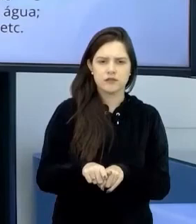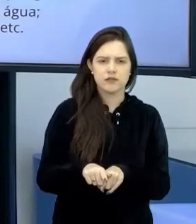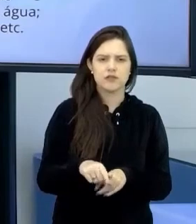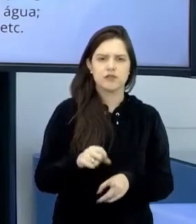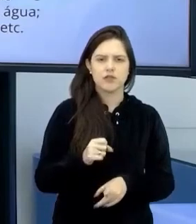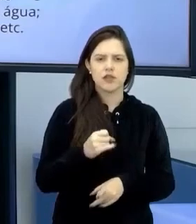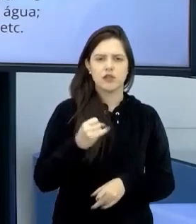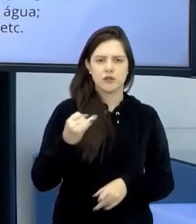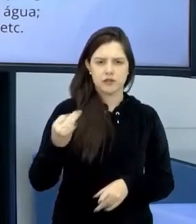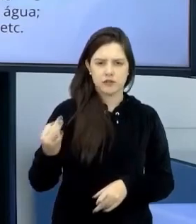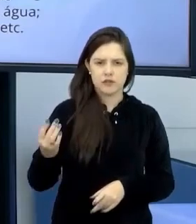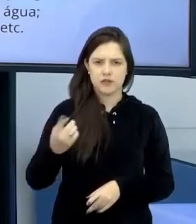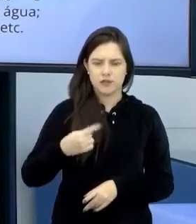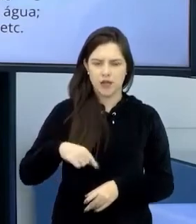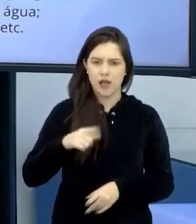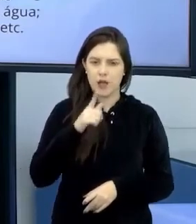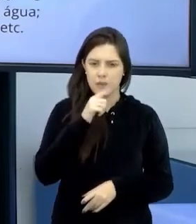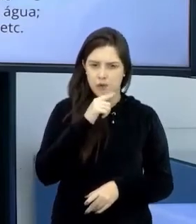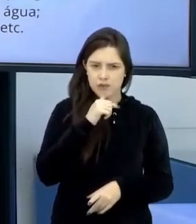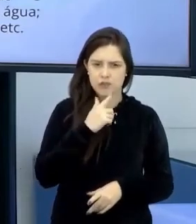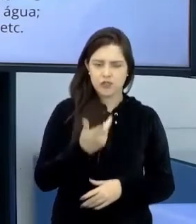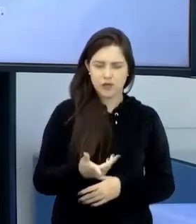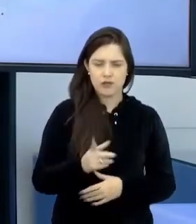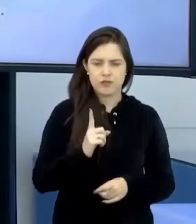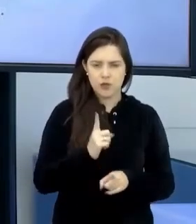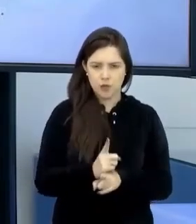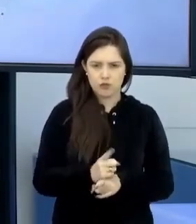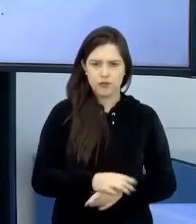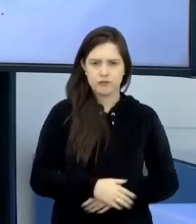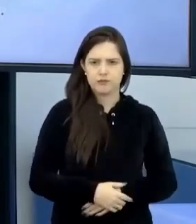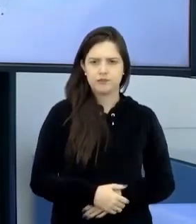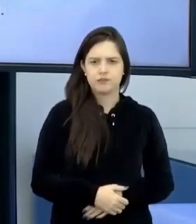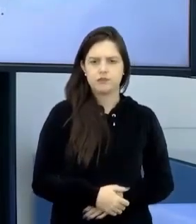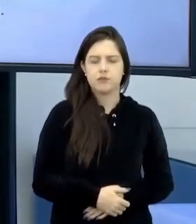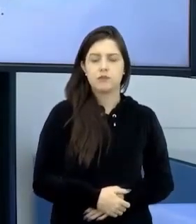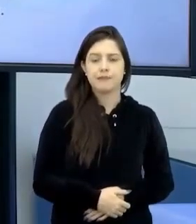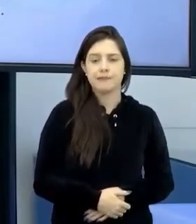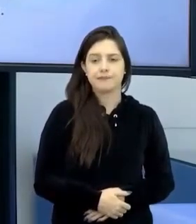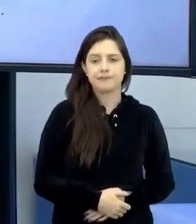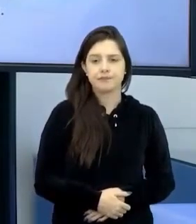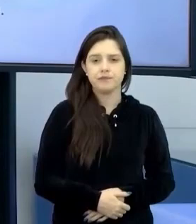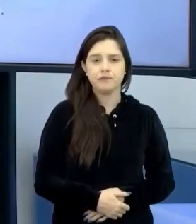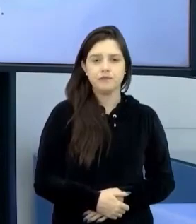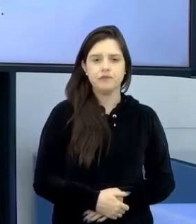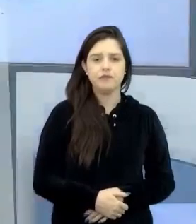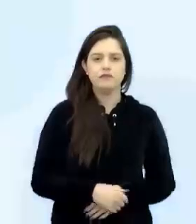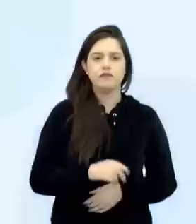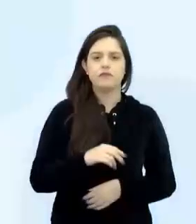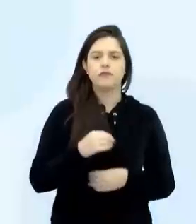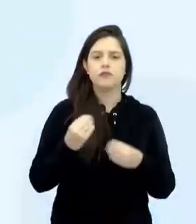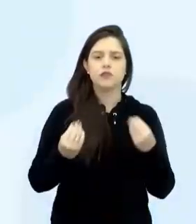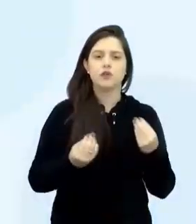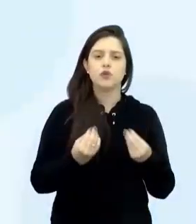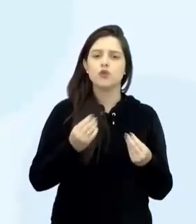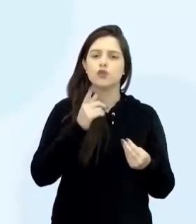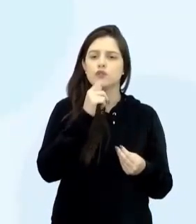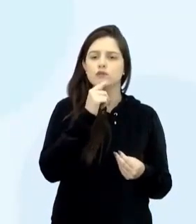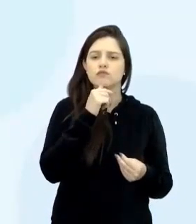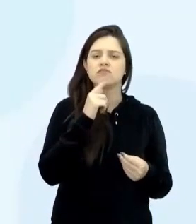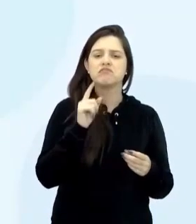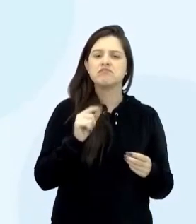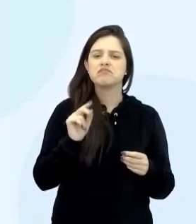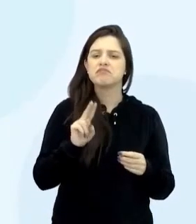quais aquela amostra de água se encontra. Tá bem? Muito bem. De onde vem a água que você utiliza no seu